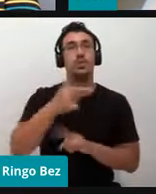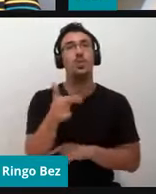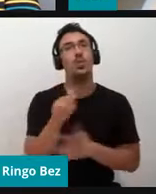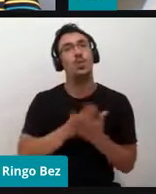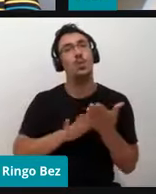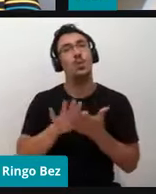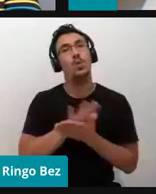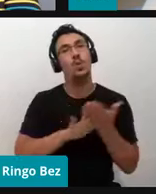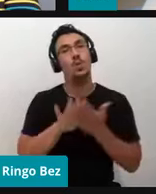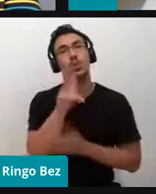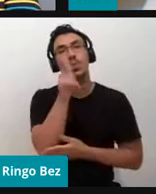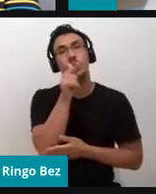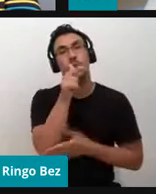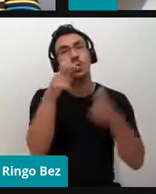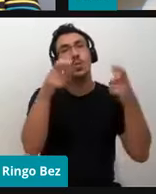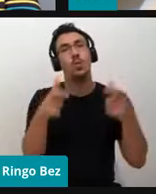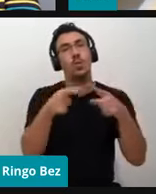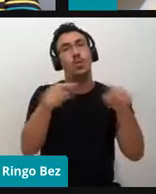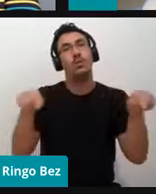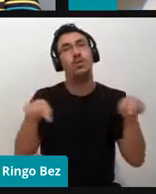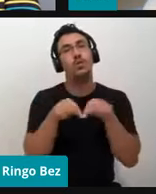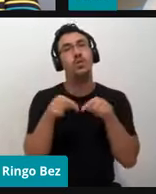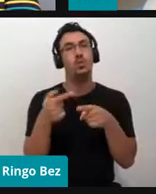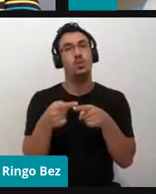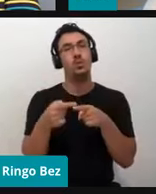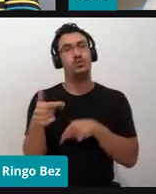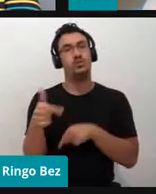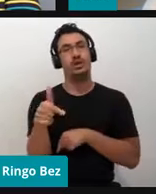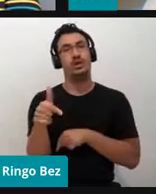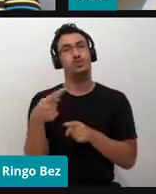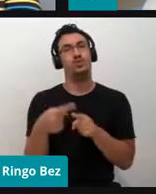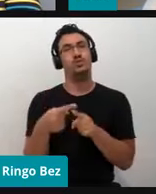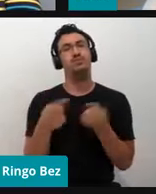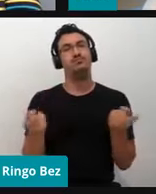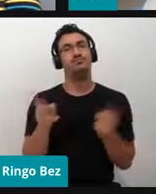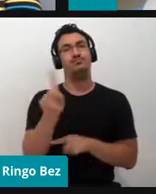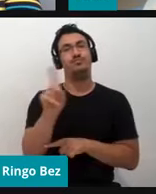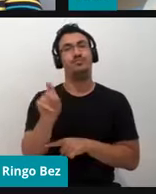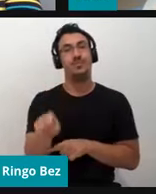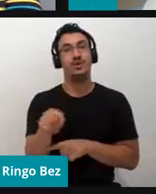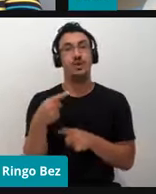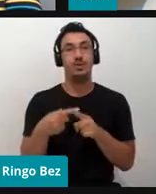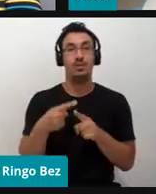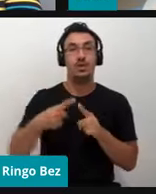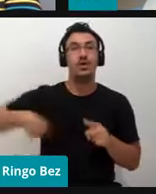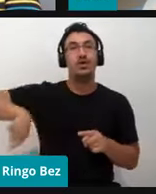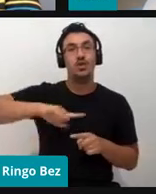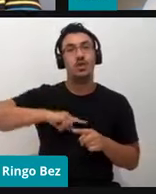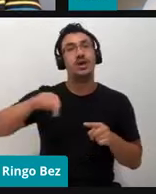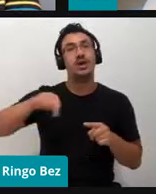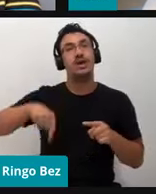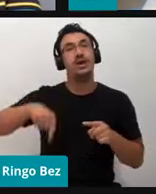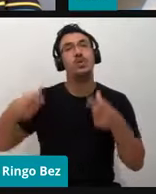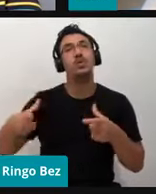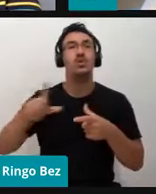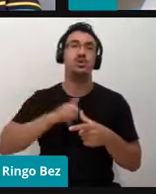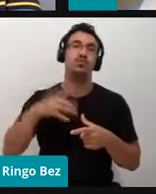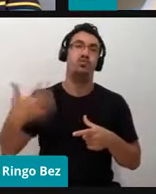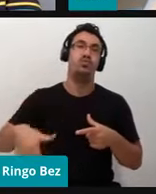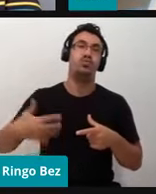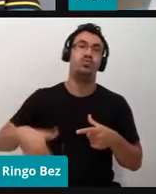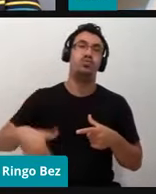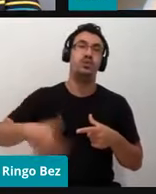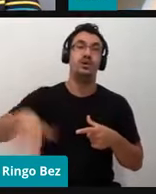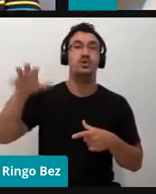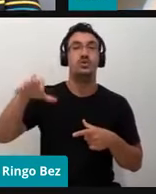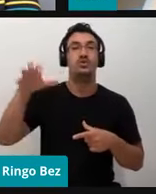de abastecimento. Por que é que não temos represas de abastecimento? Porque, historicamente, nós estamos numa região que tem alta pluviosidade. Então, os